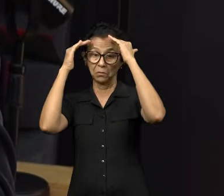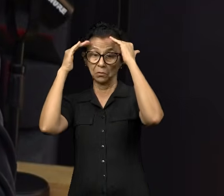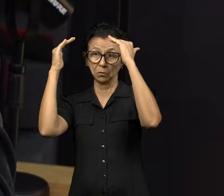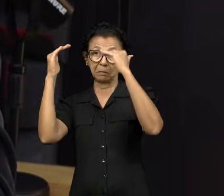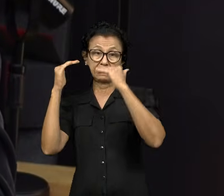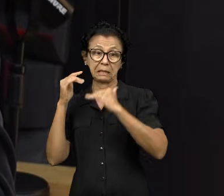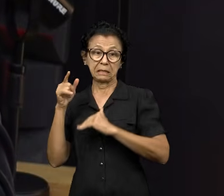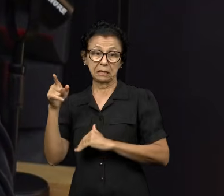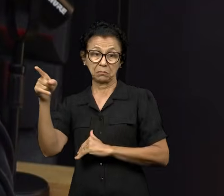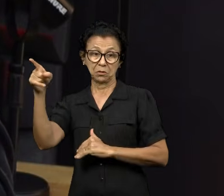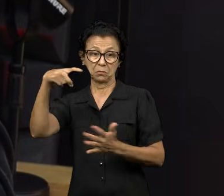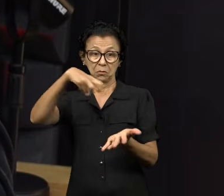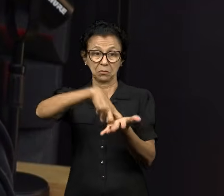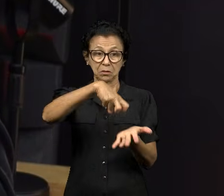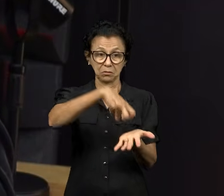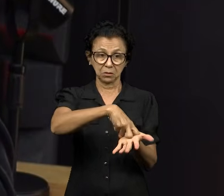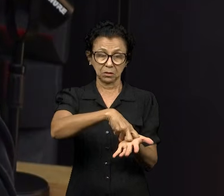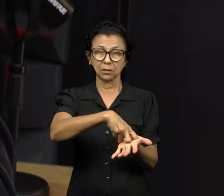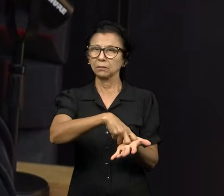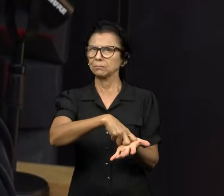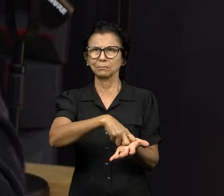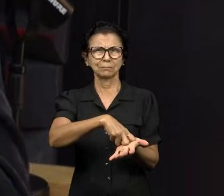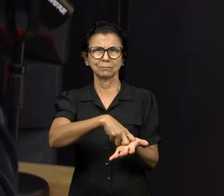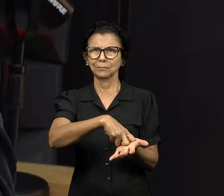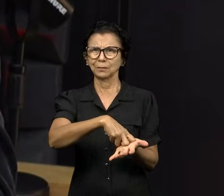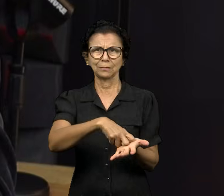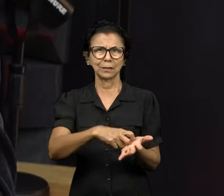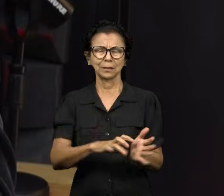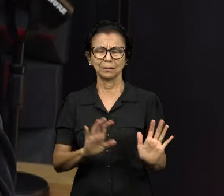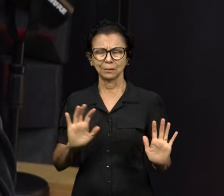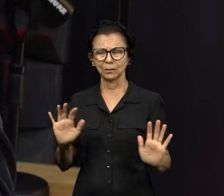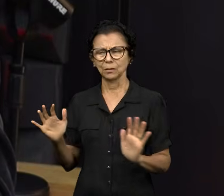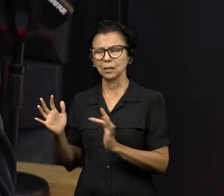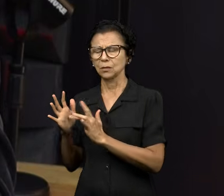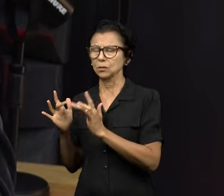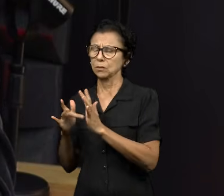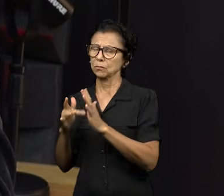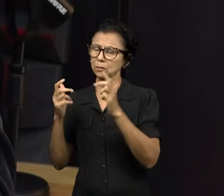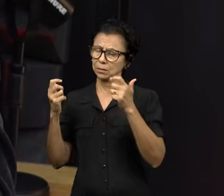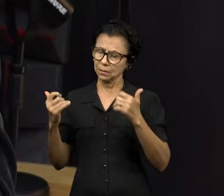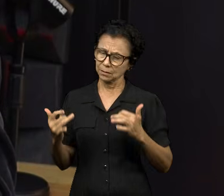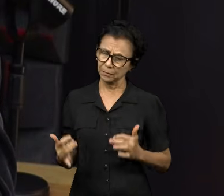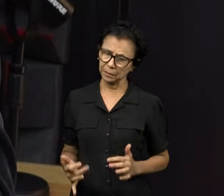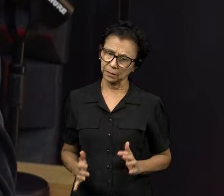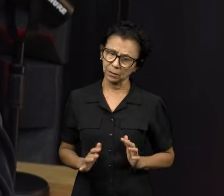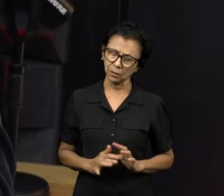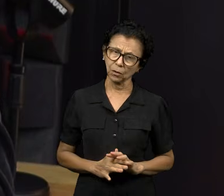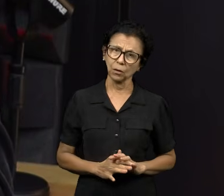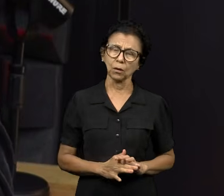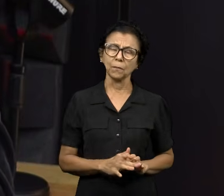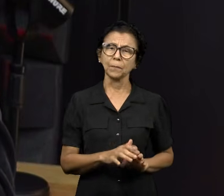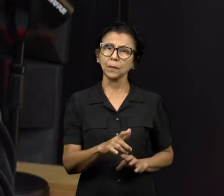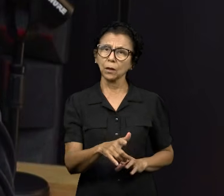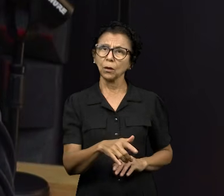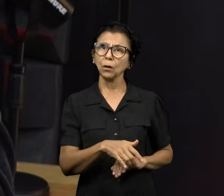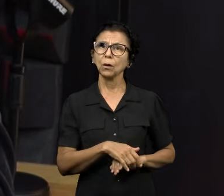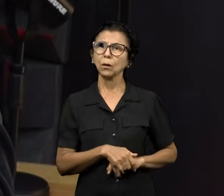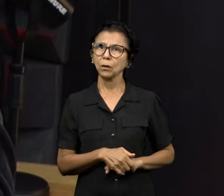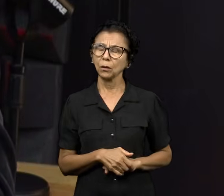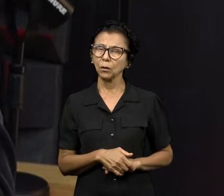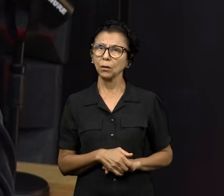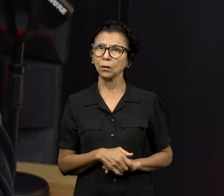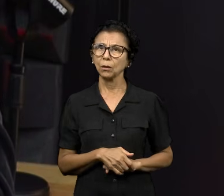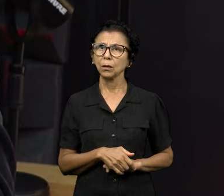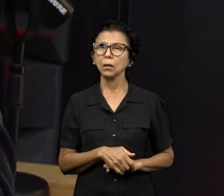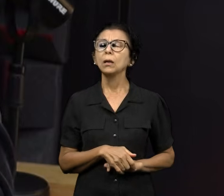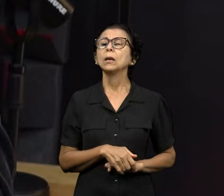e aquilo era uma punição de Deus, né? E Jesus ele esclarece isso e diz, olha, ele está cego, mas para